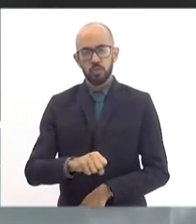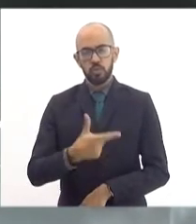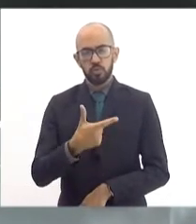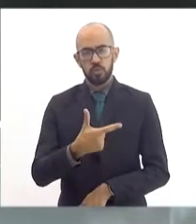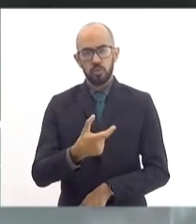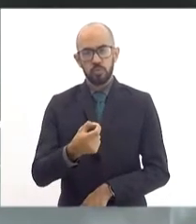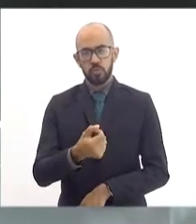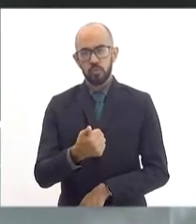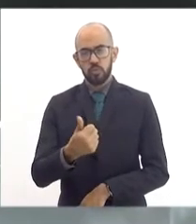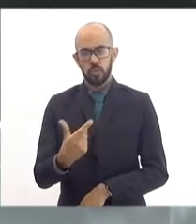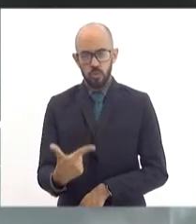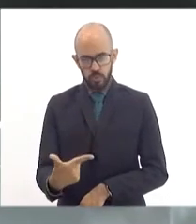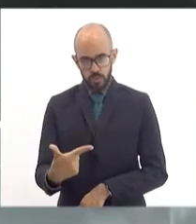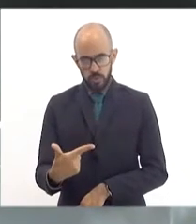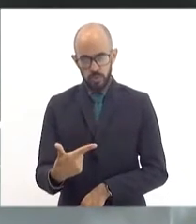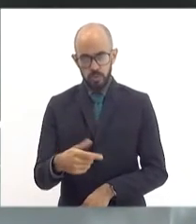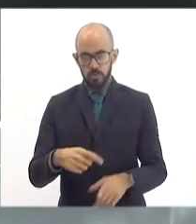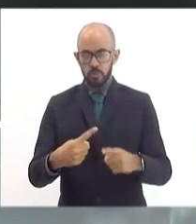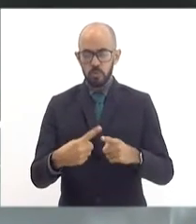É que o fundo,